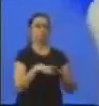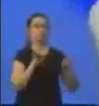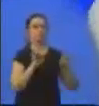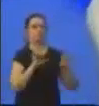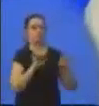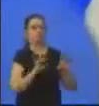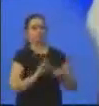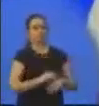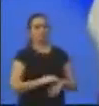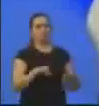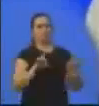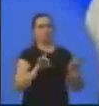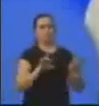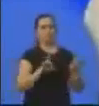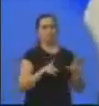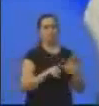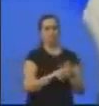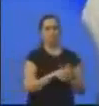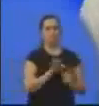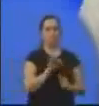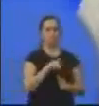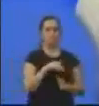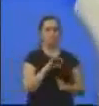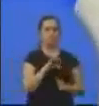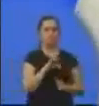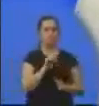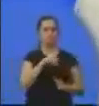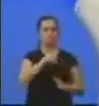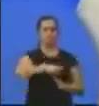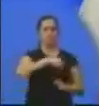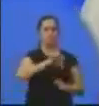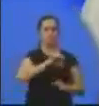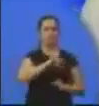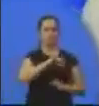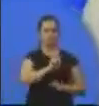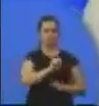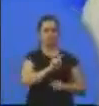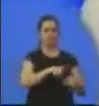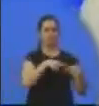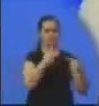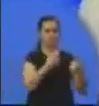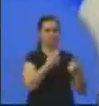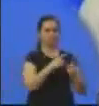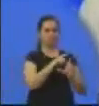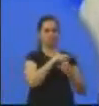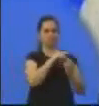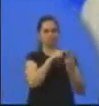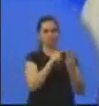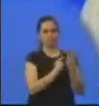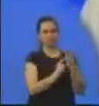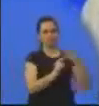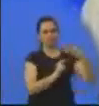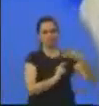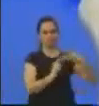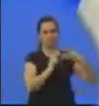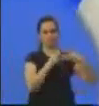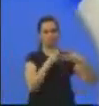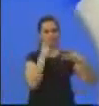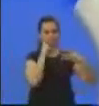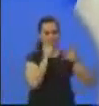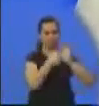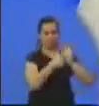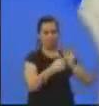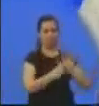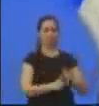especiais ainda. São os chamados limites fundamentais. Alguns deles, eu destaquei 3 deles para nós trabalharmos com eles